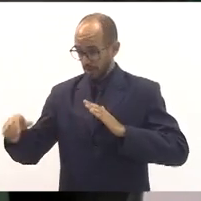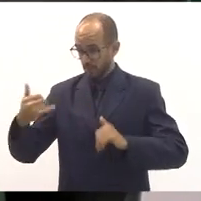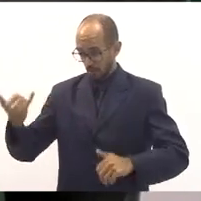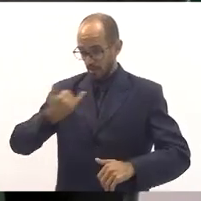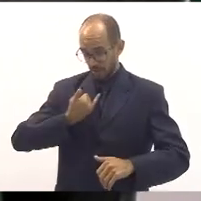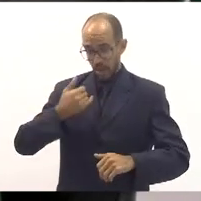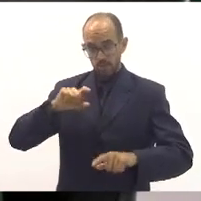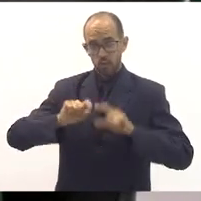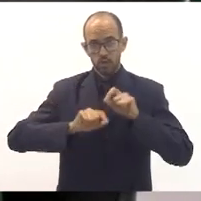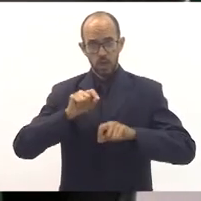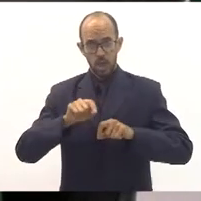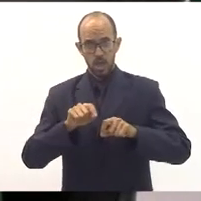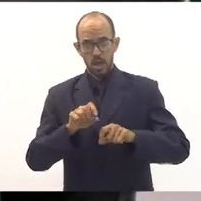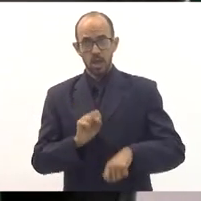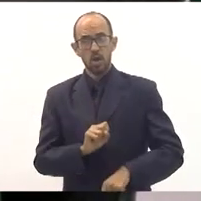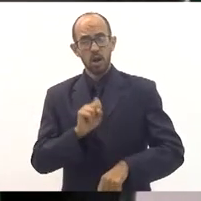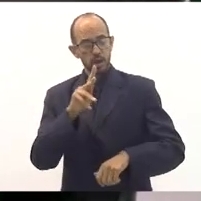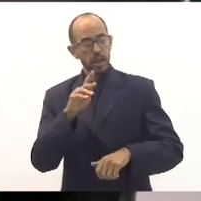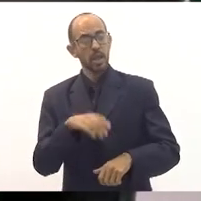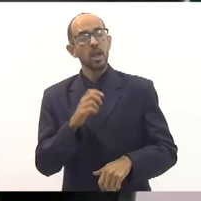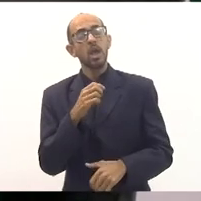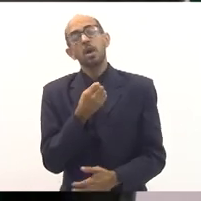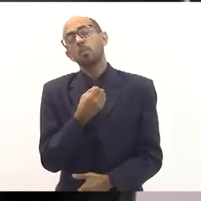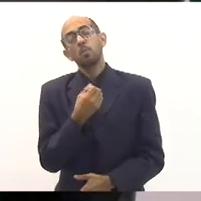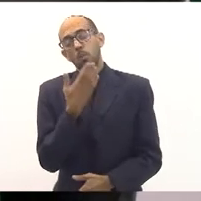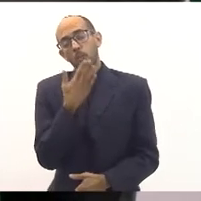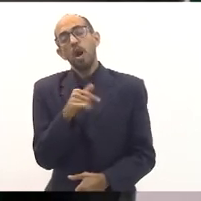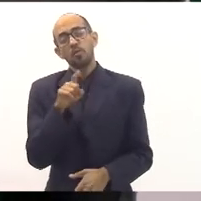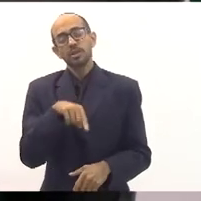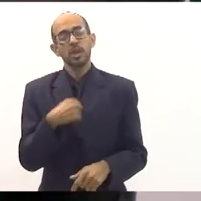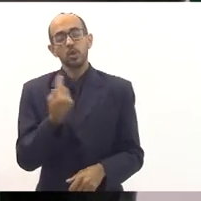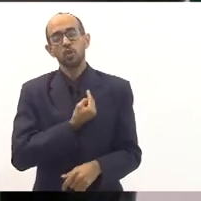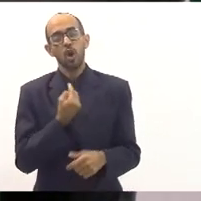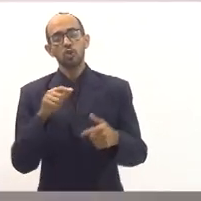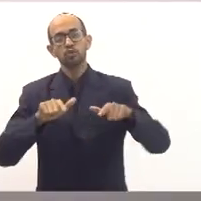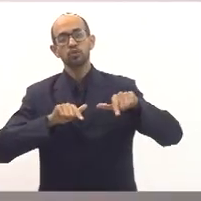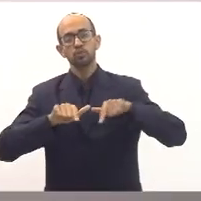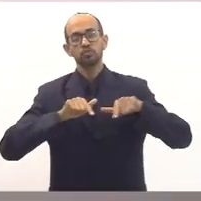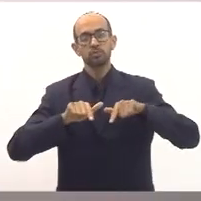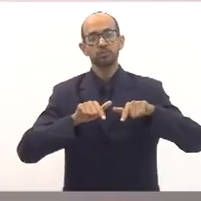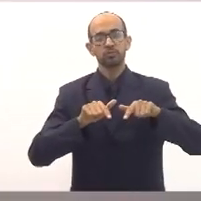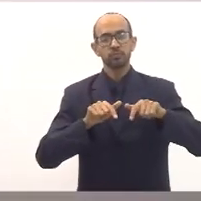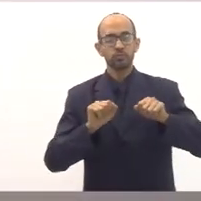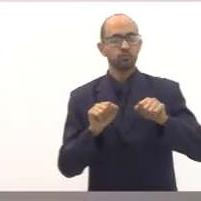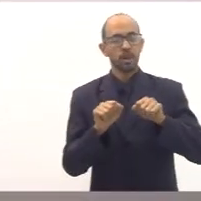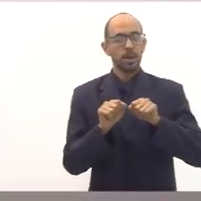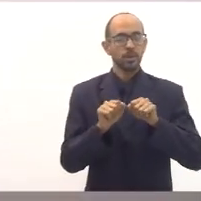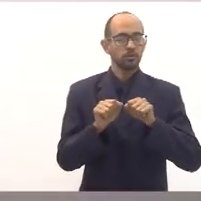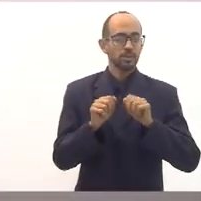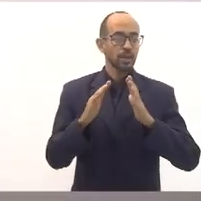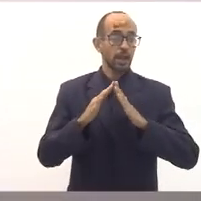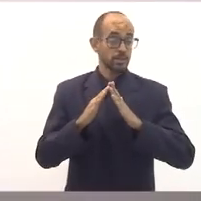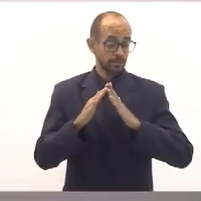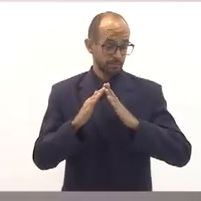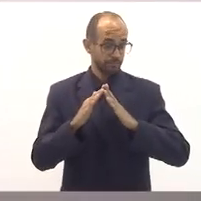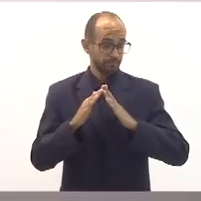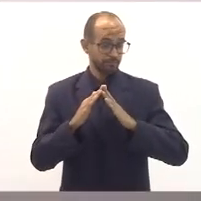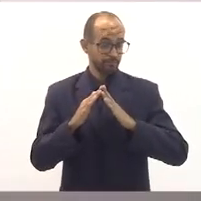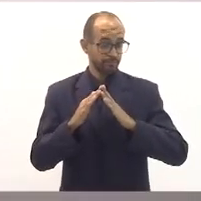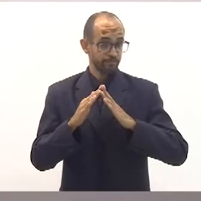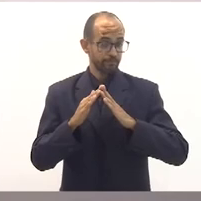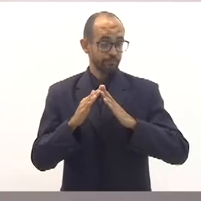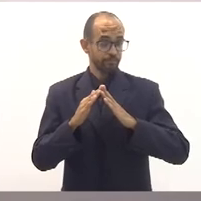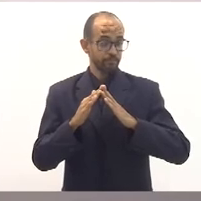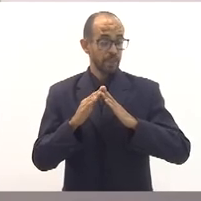da audiência tá Eric Mas qual vai ser o nosso dever de casa a gente começa uma audiência e termina com dever de casa